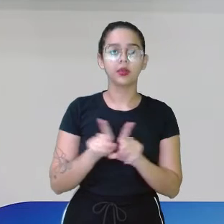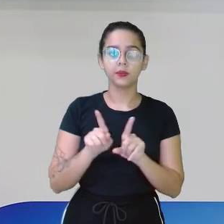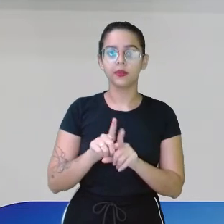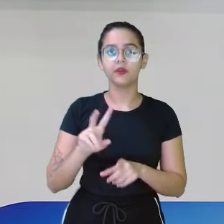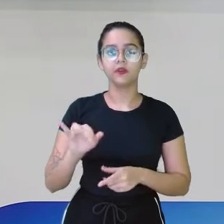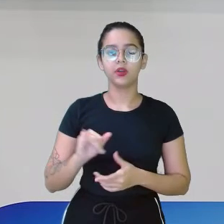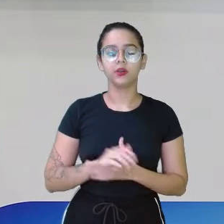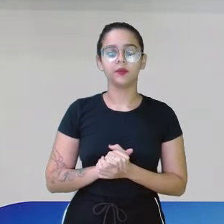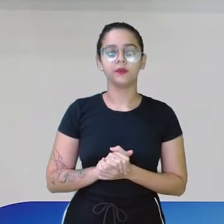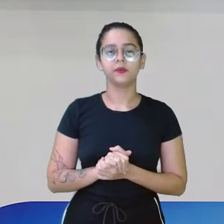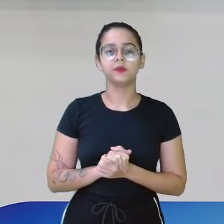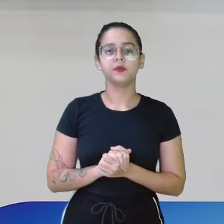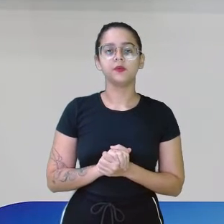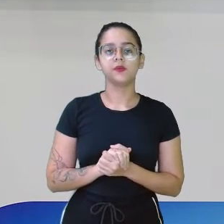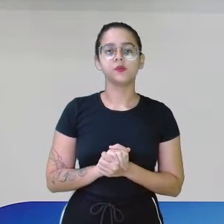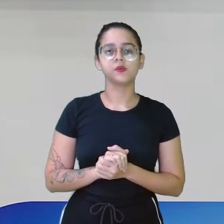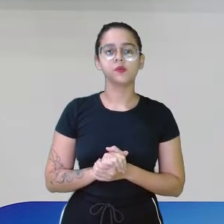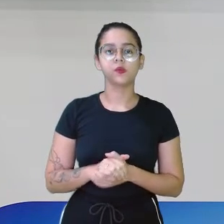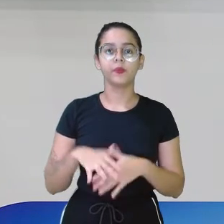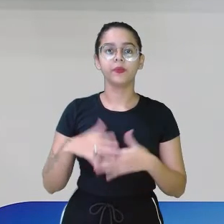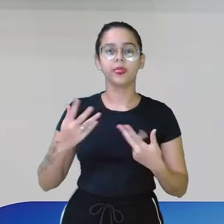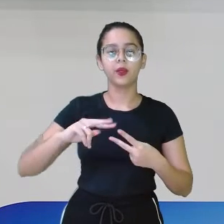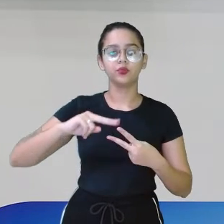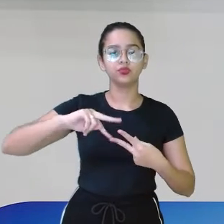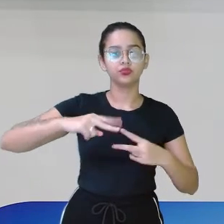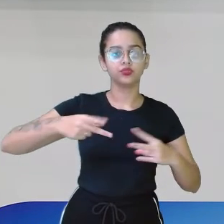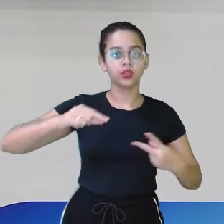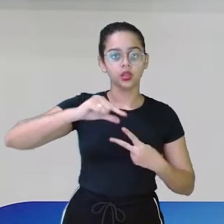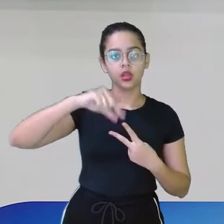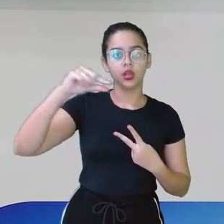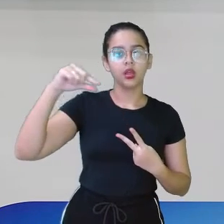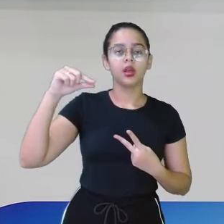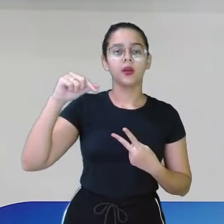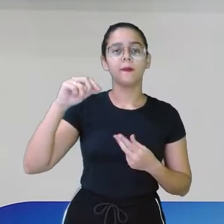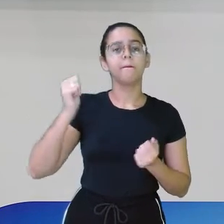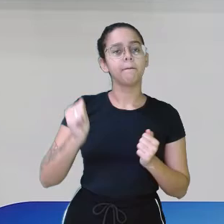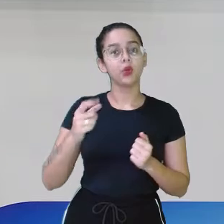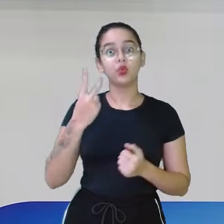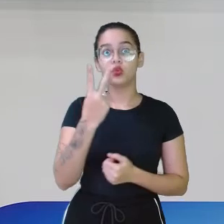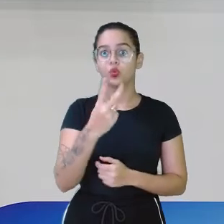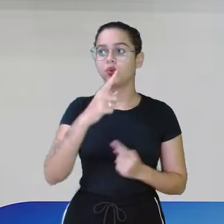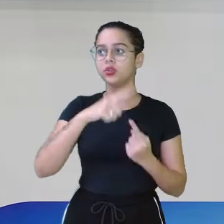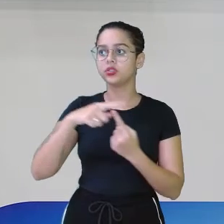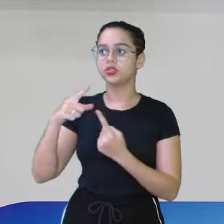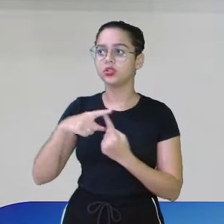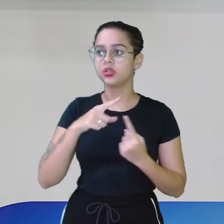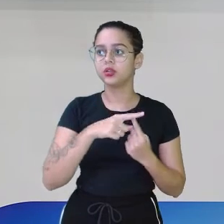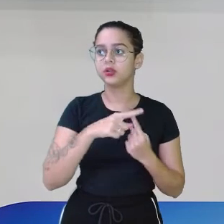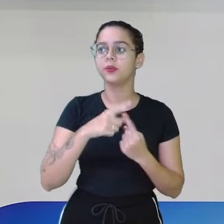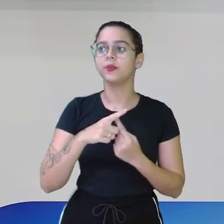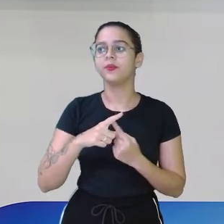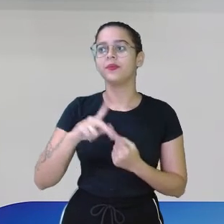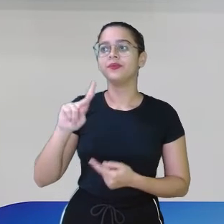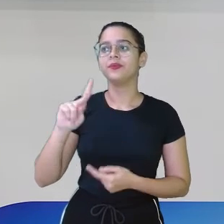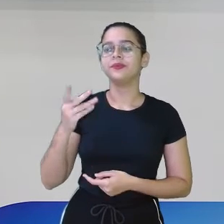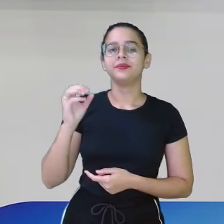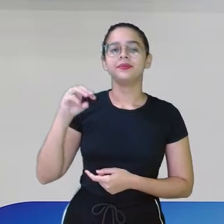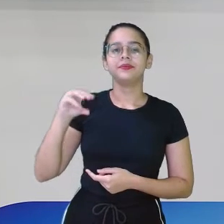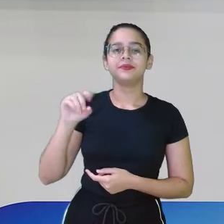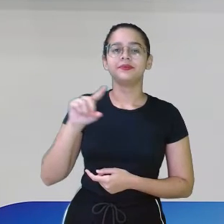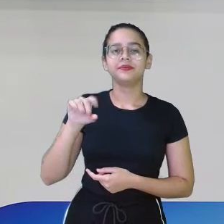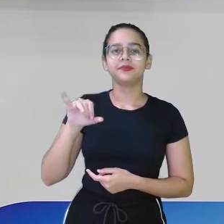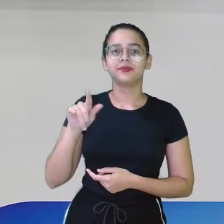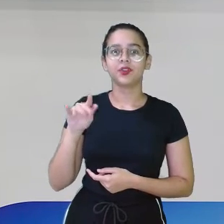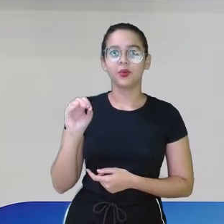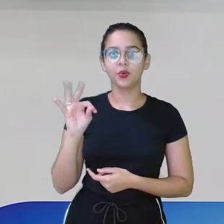tá certo? Então, os genes alelos, eles podem ser de dois tipos, né? Podem ser homozigotos. O que